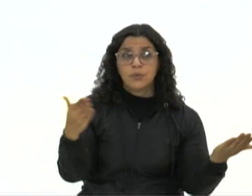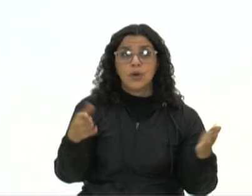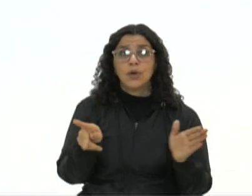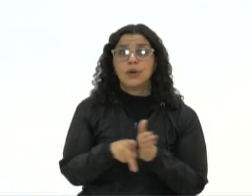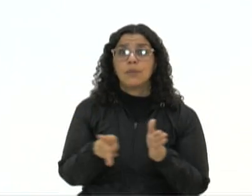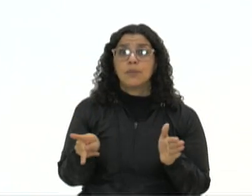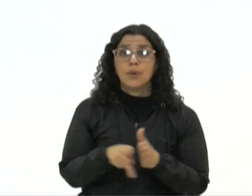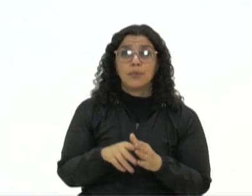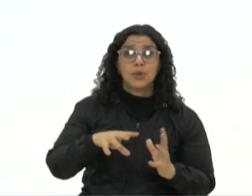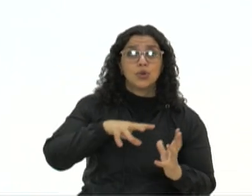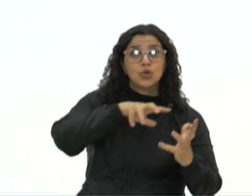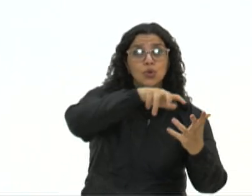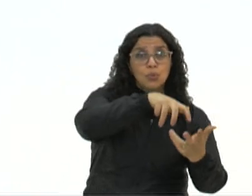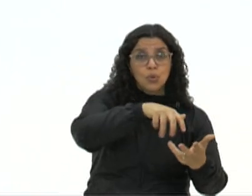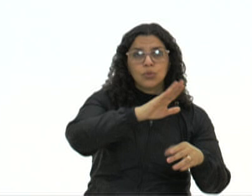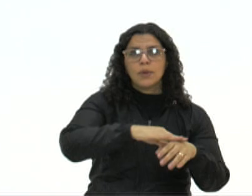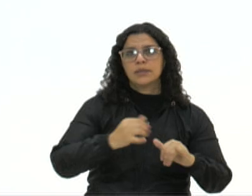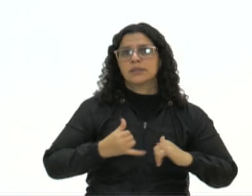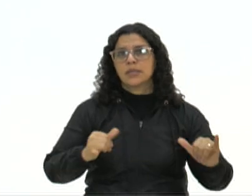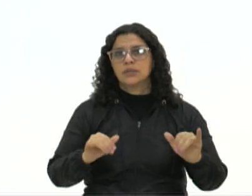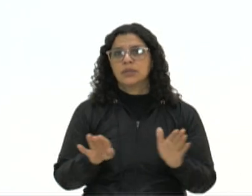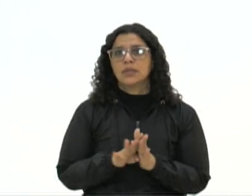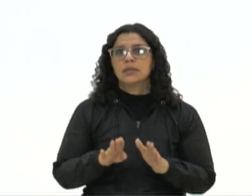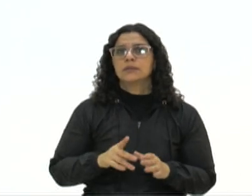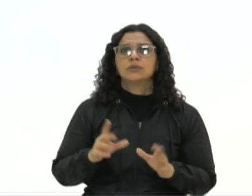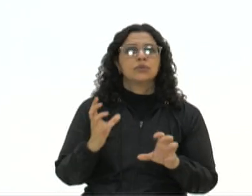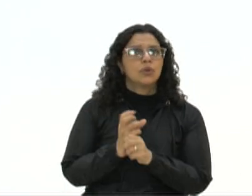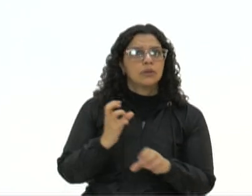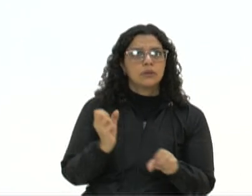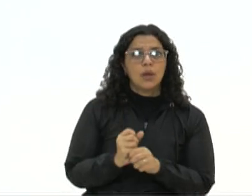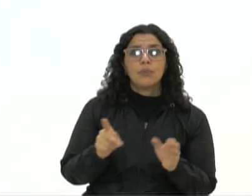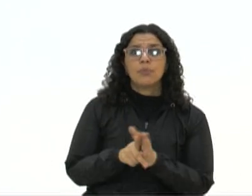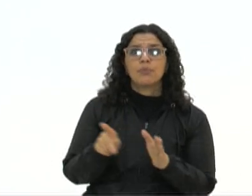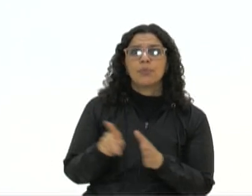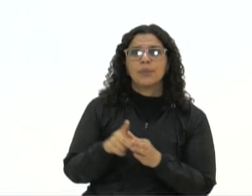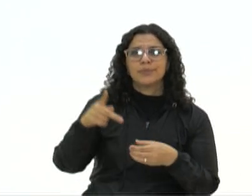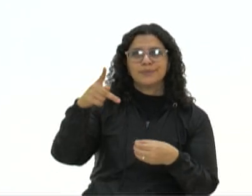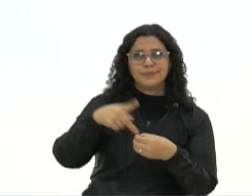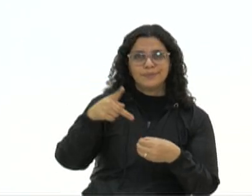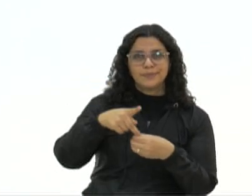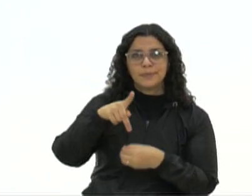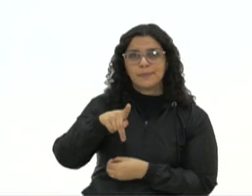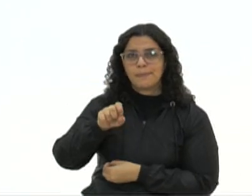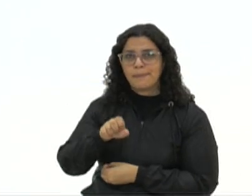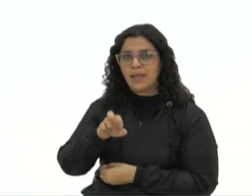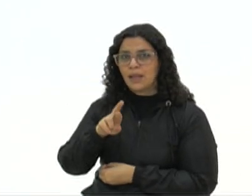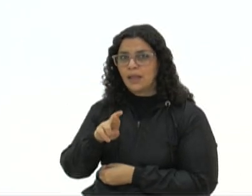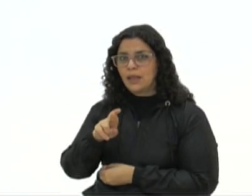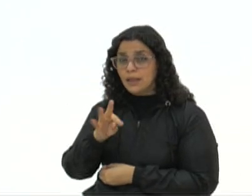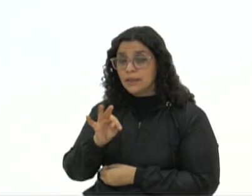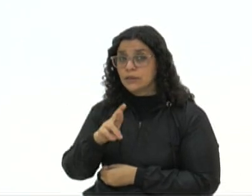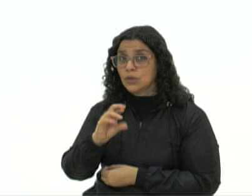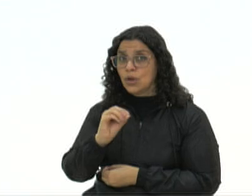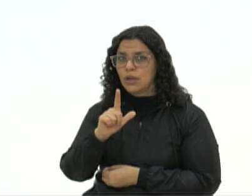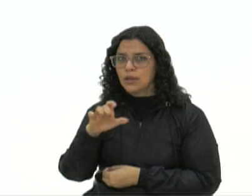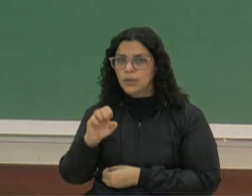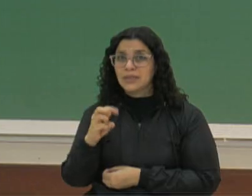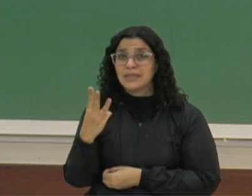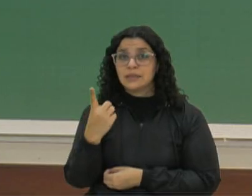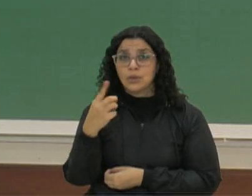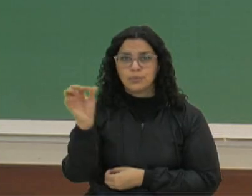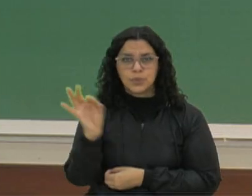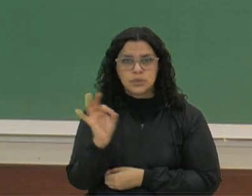matriz energética mundial, nós temos maciçamente no mundo aí o petróleo com 31%, né,